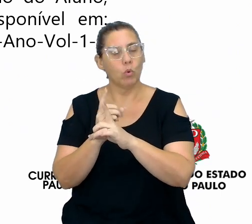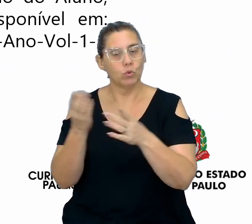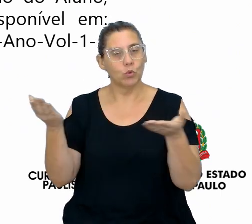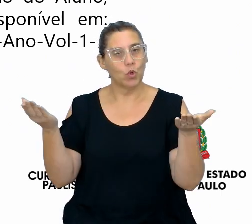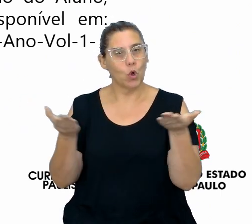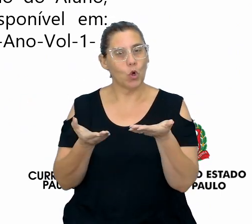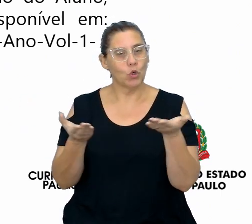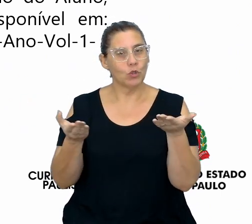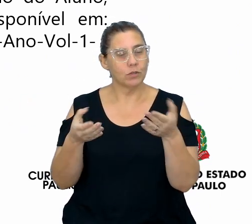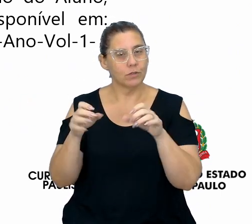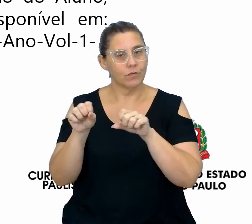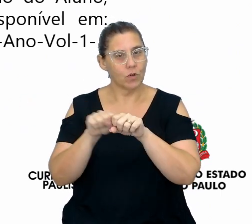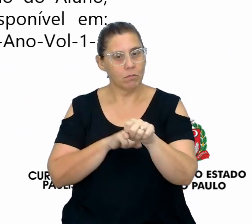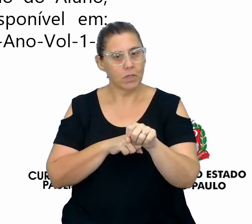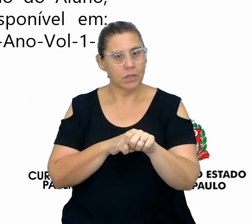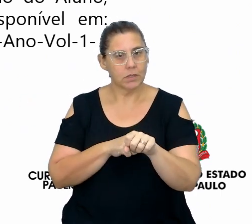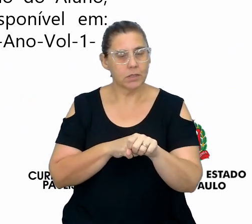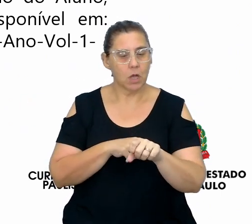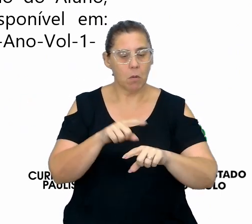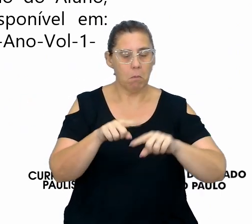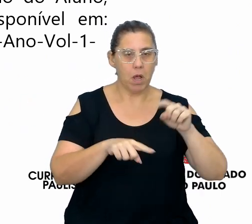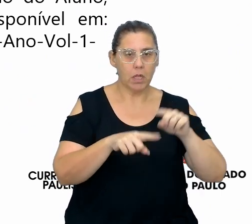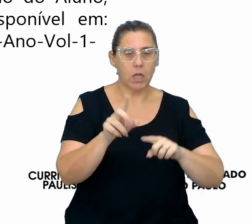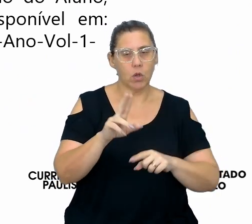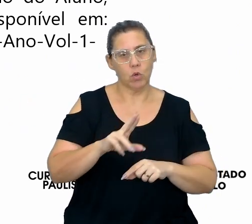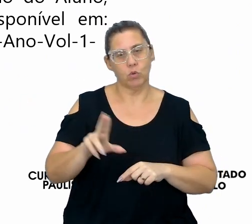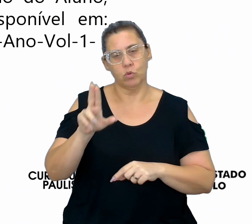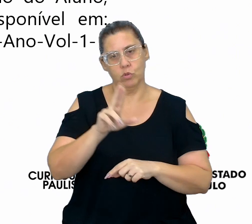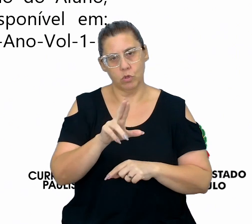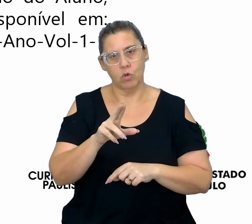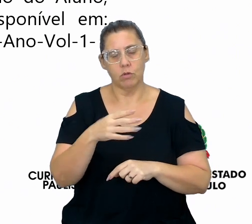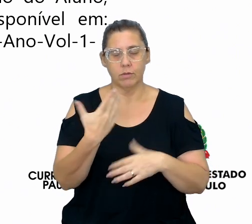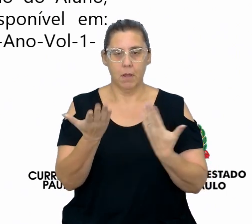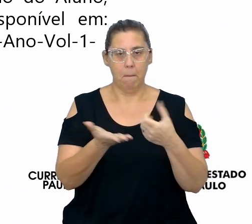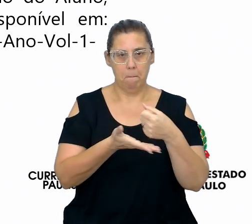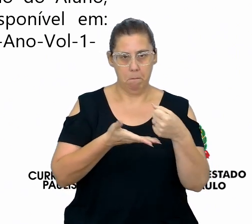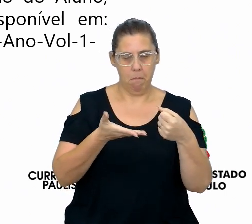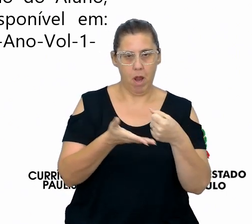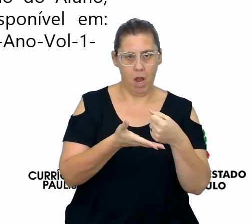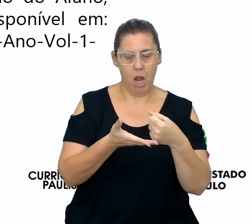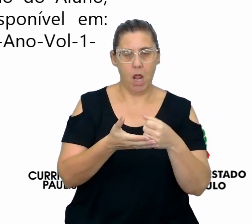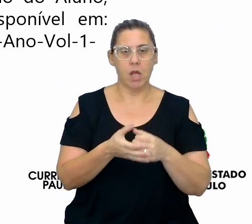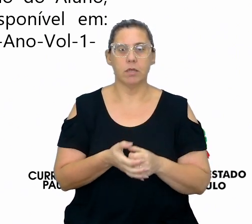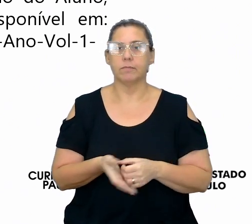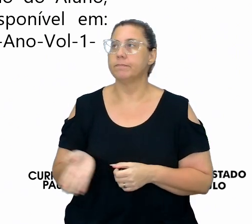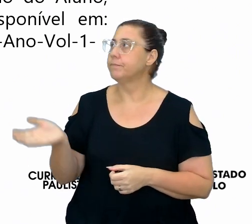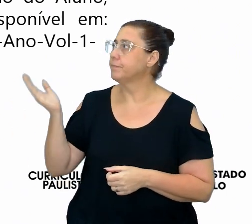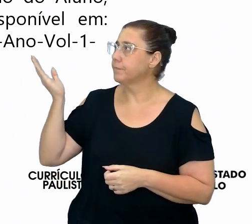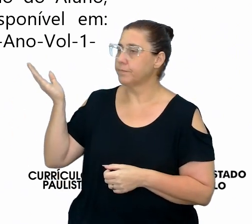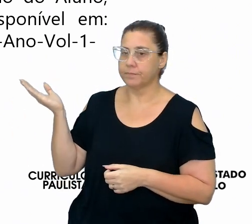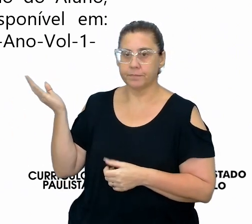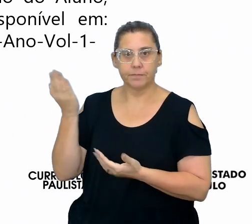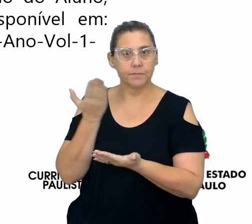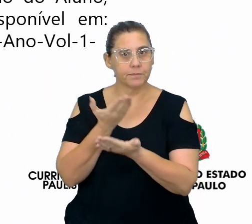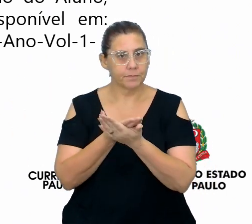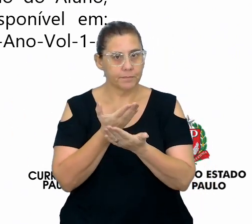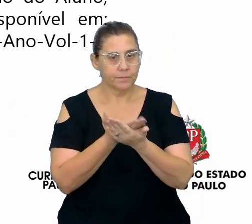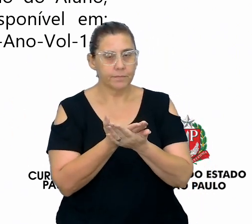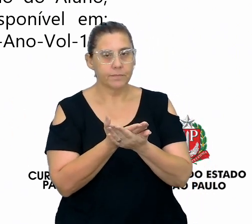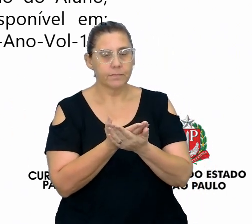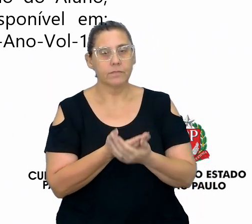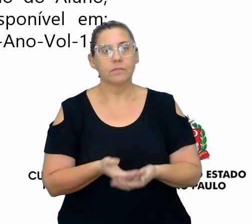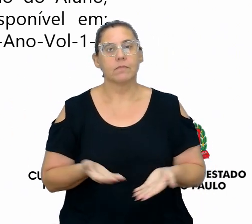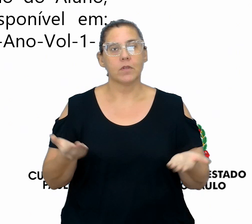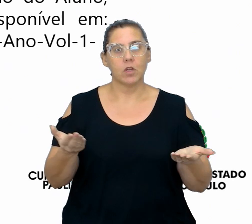nossa formação, o material que a gente utilizou, que a gente baseou para fonte e estudo. Eu